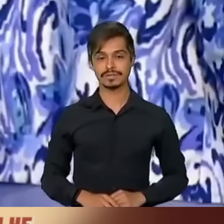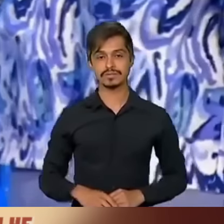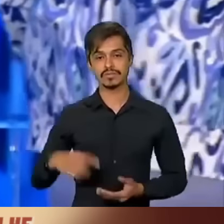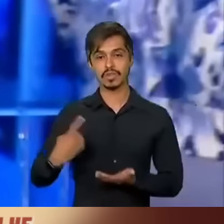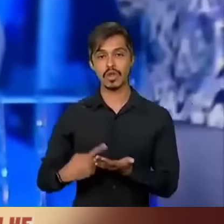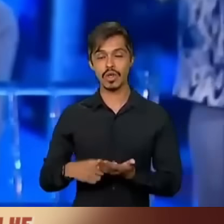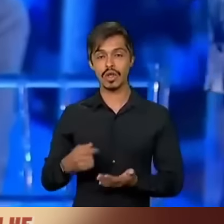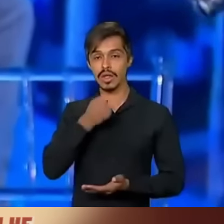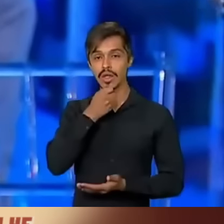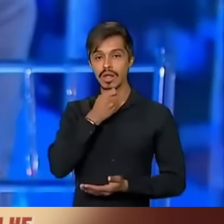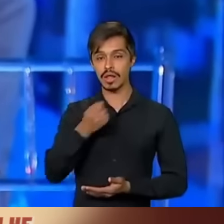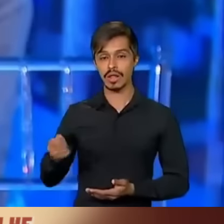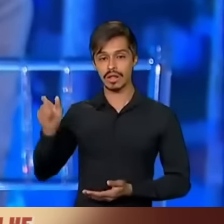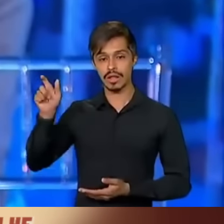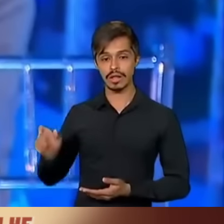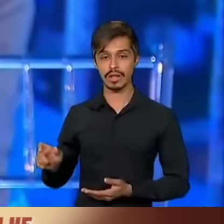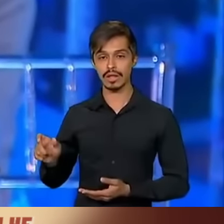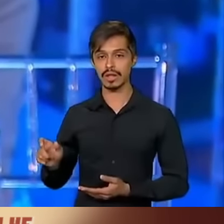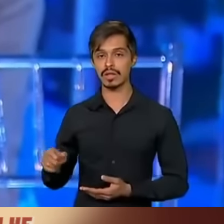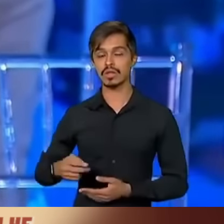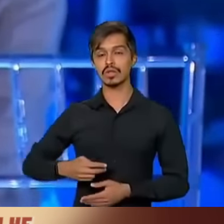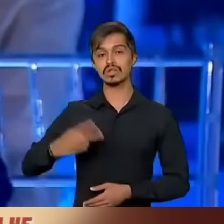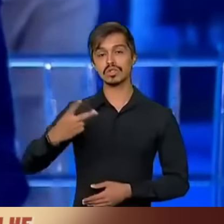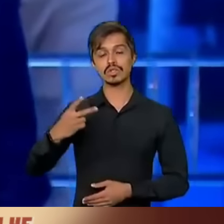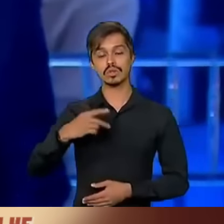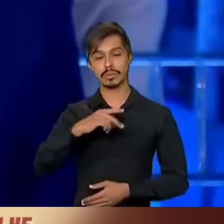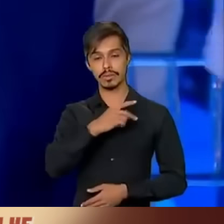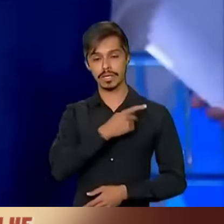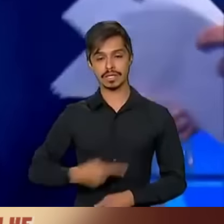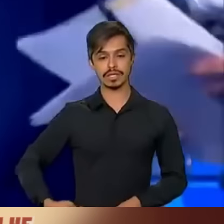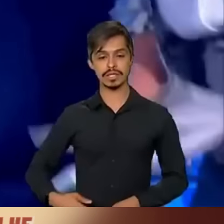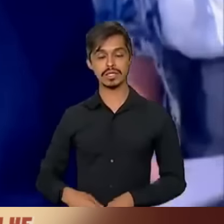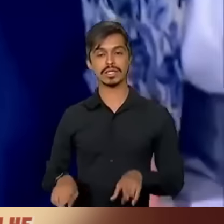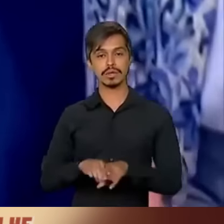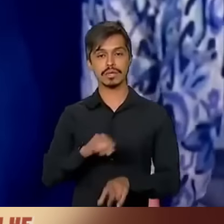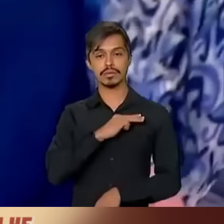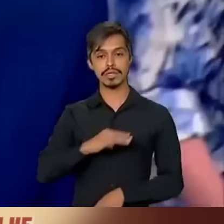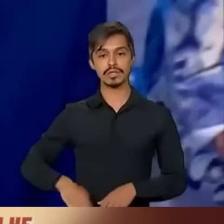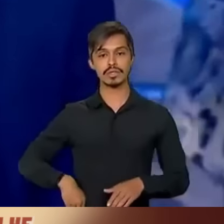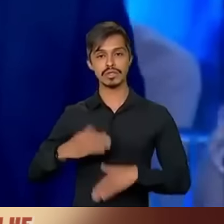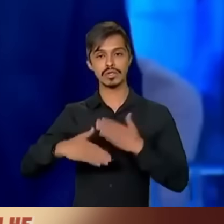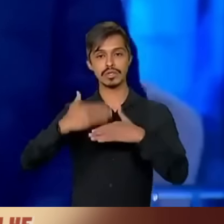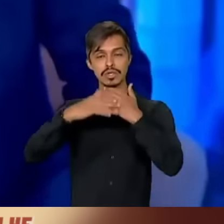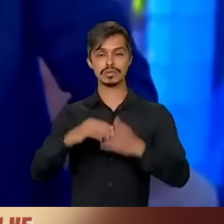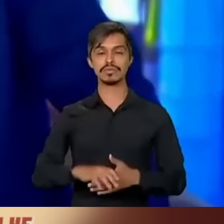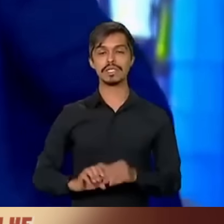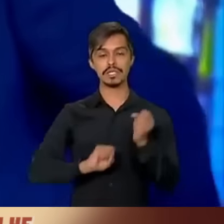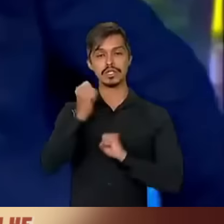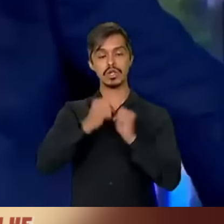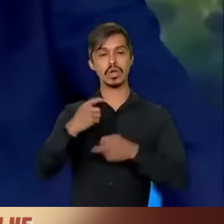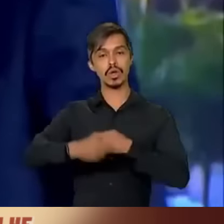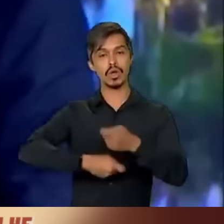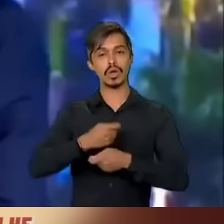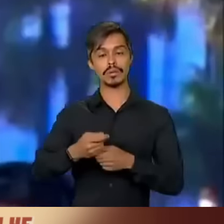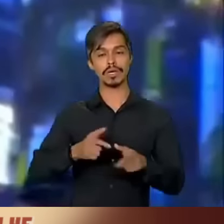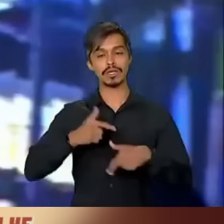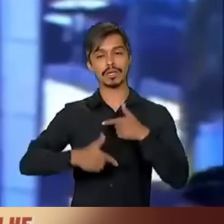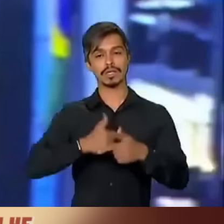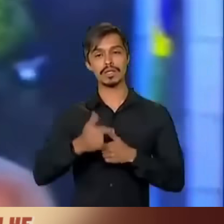Convidamos a fazer uso da palavra o vice-presidente da República e ministro do Desenvolvimento, Indústria, Comércio e